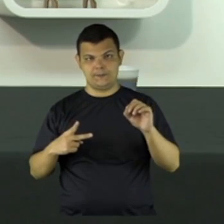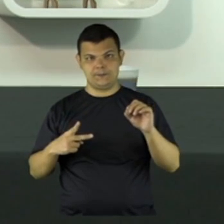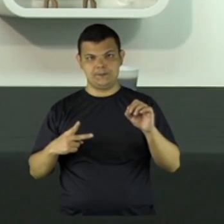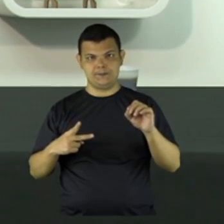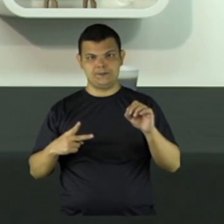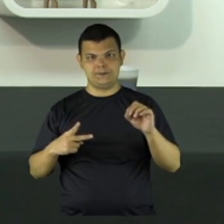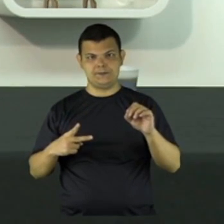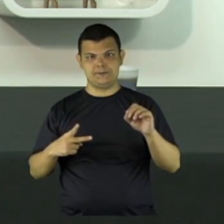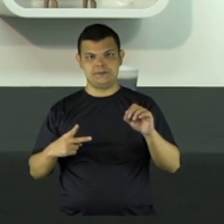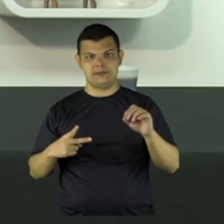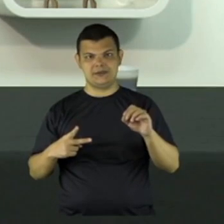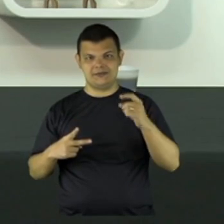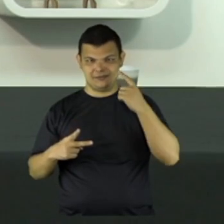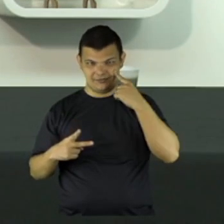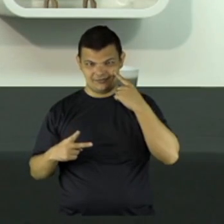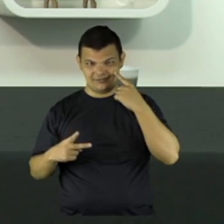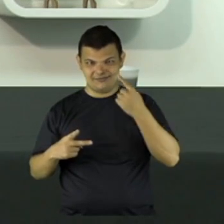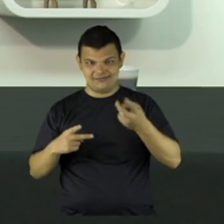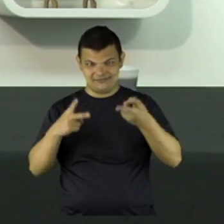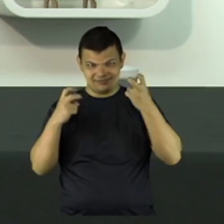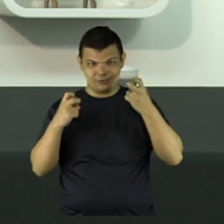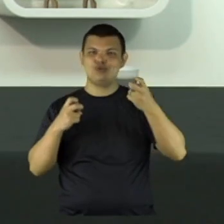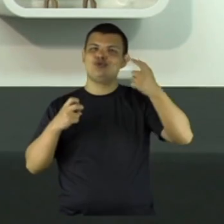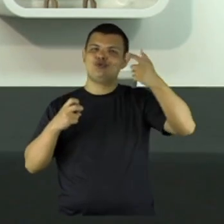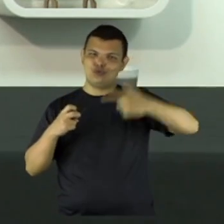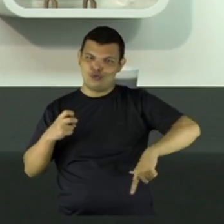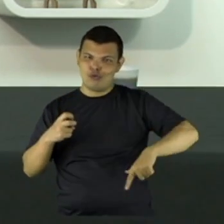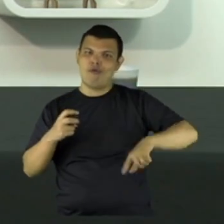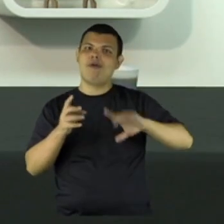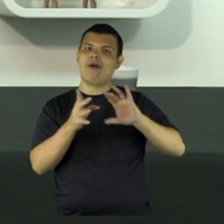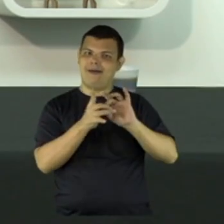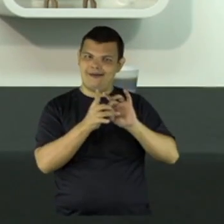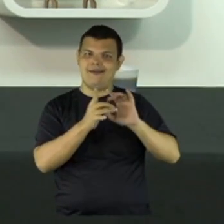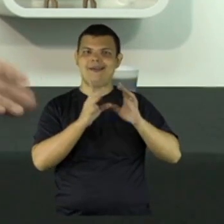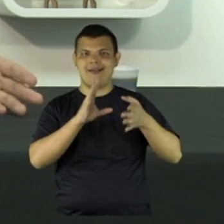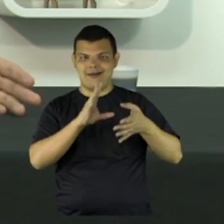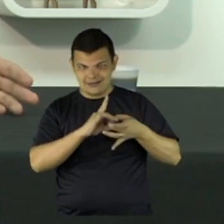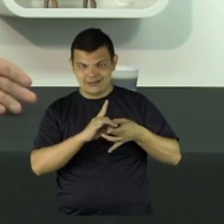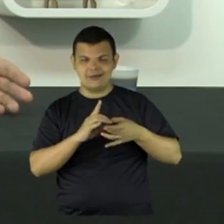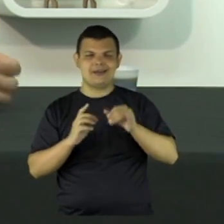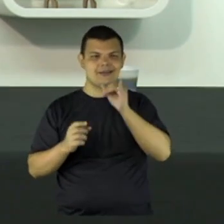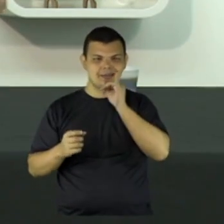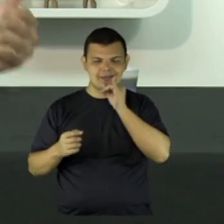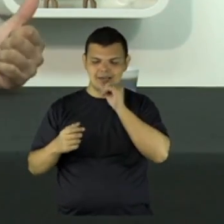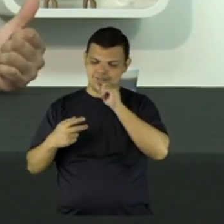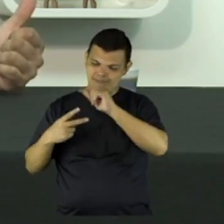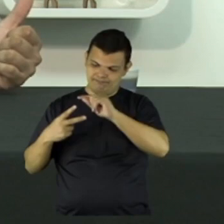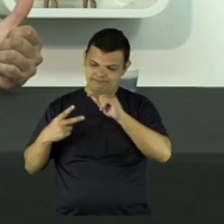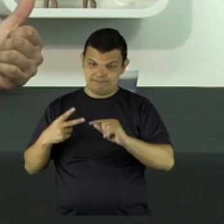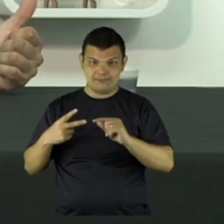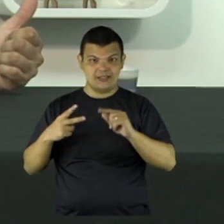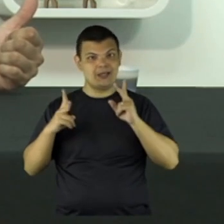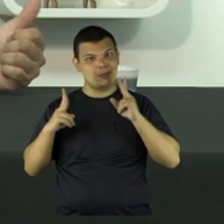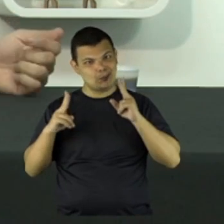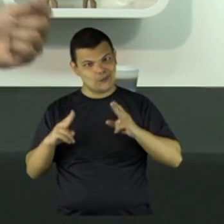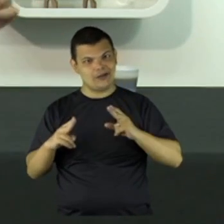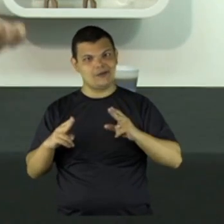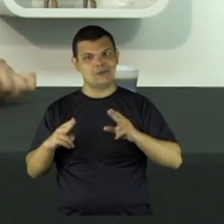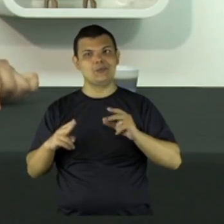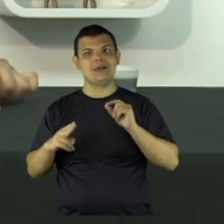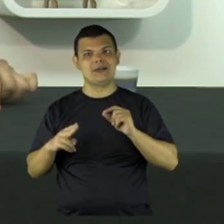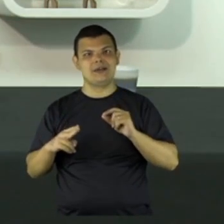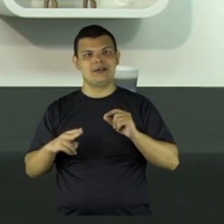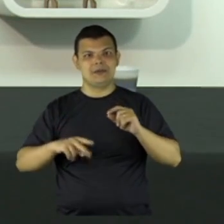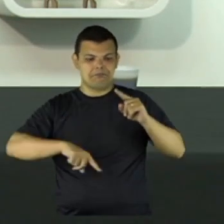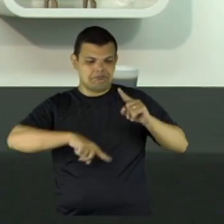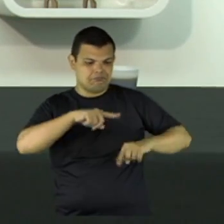Aqui comigo. Repararam de novo, né? Mais uma vez, os mesmos exemplos da classificação anterior,